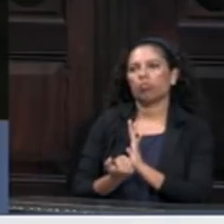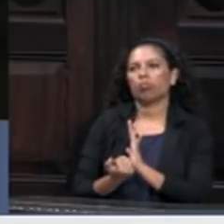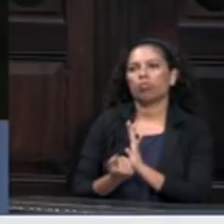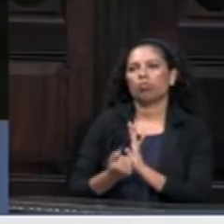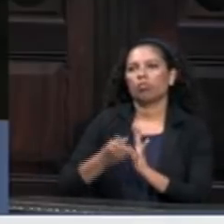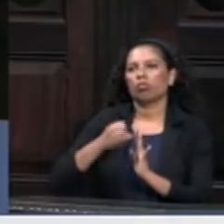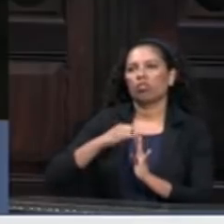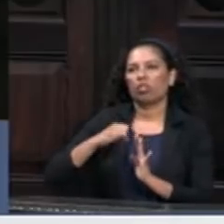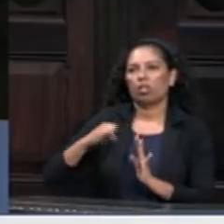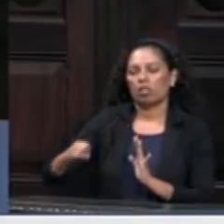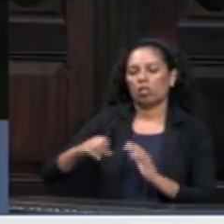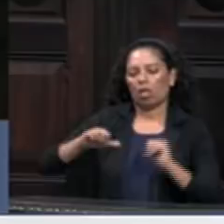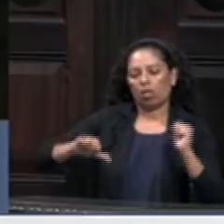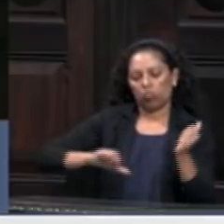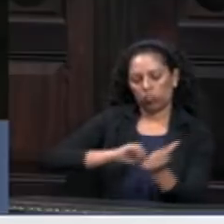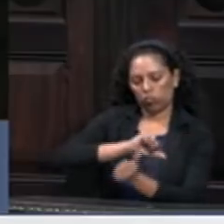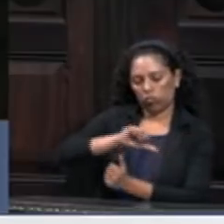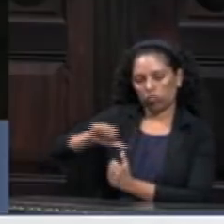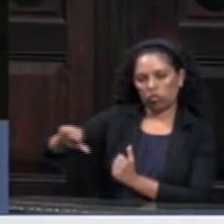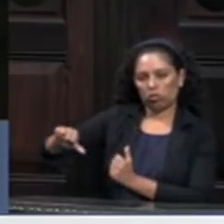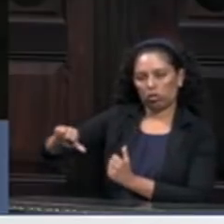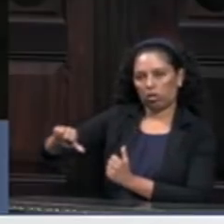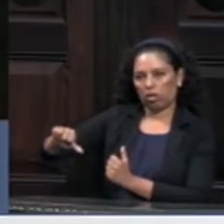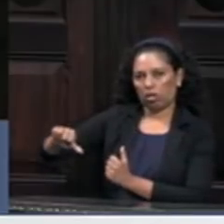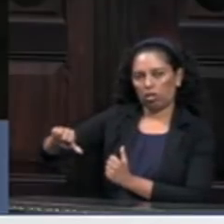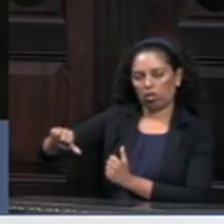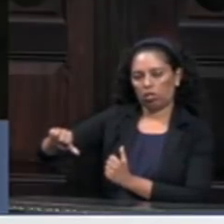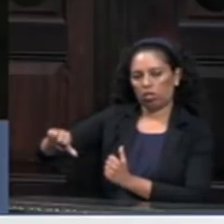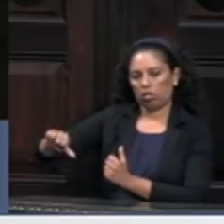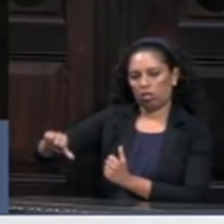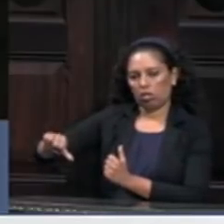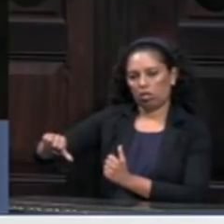o remanejamento não for